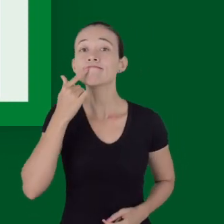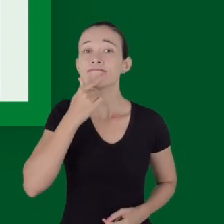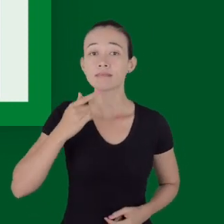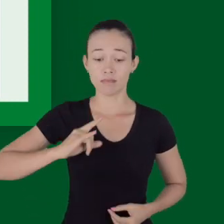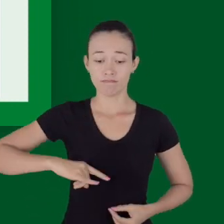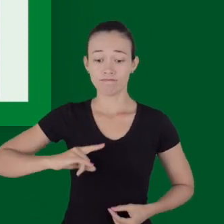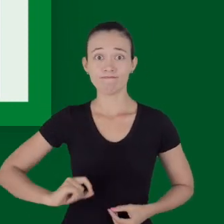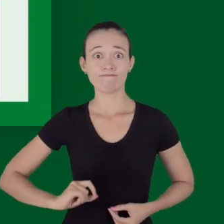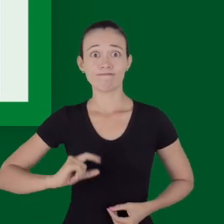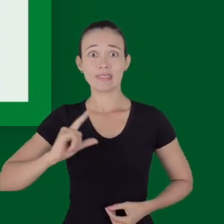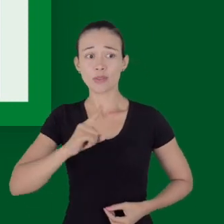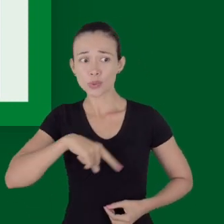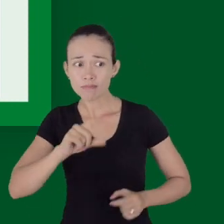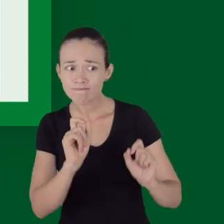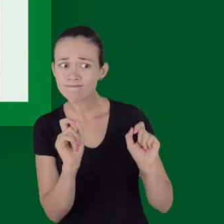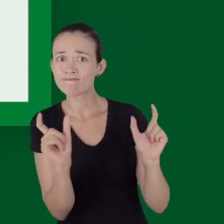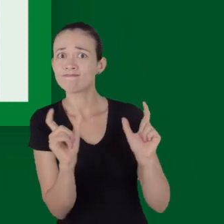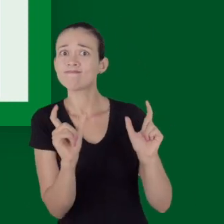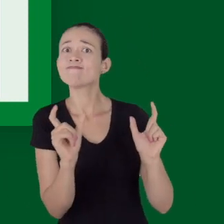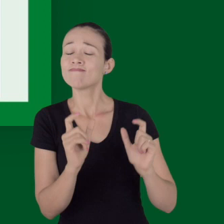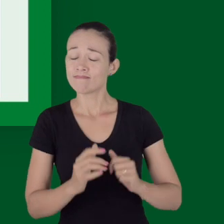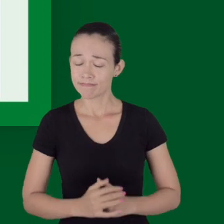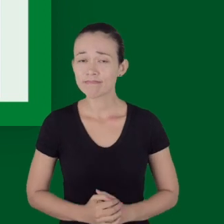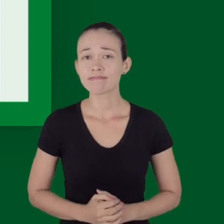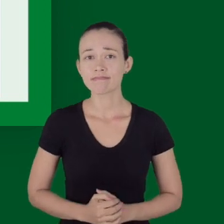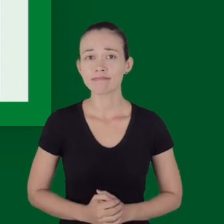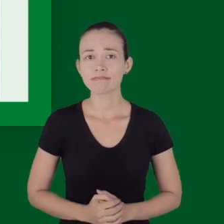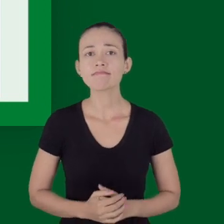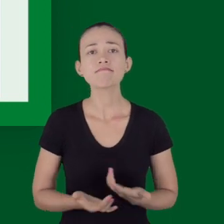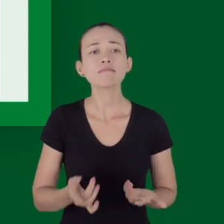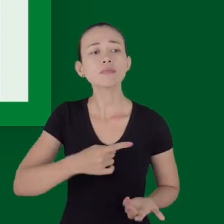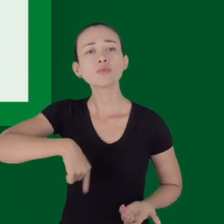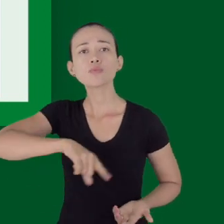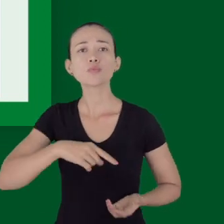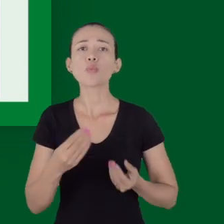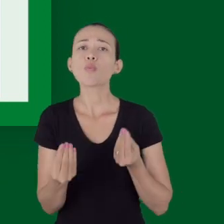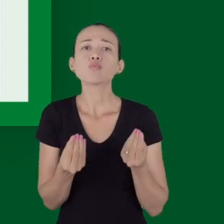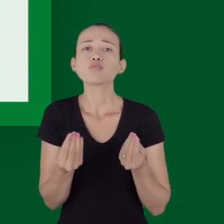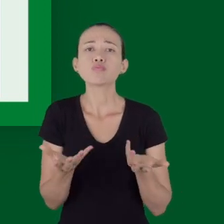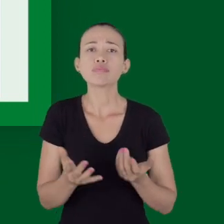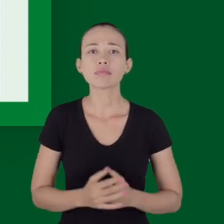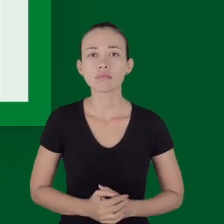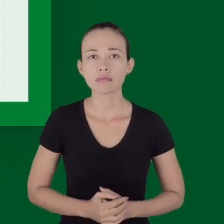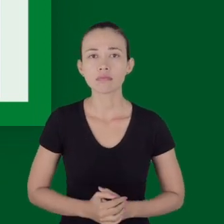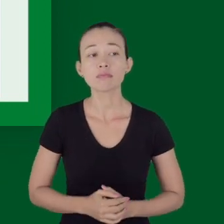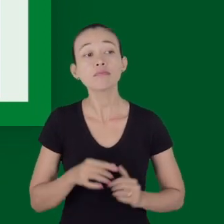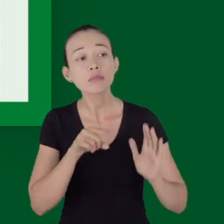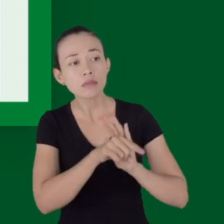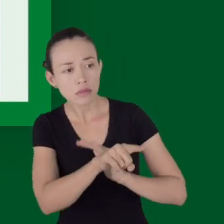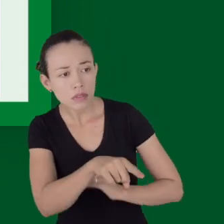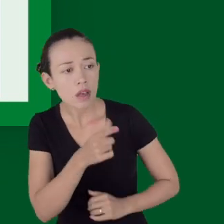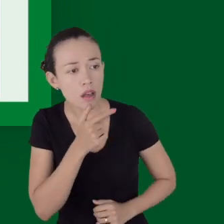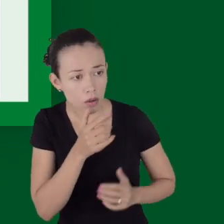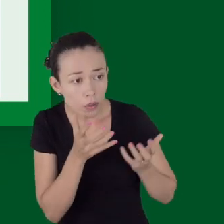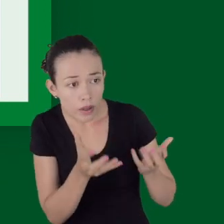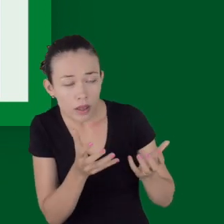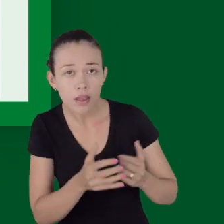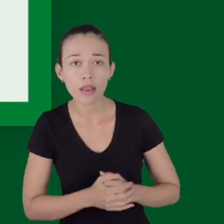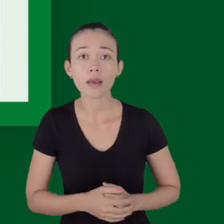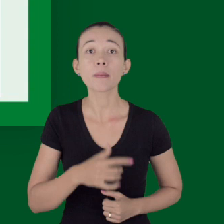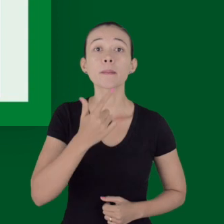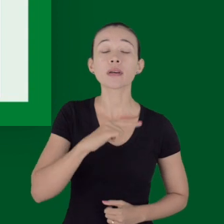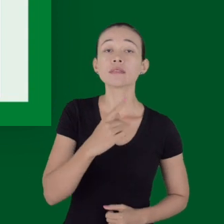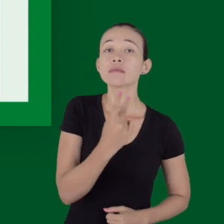300, é uma hiperglicemia preocupante, né? Então, nessa situação, o que fazer?